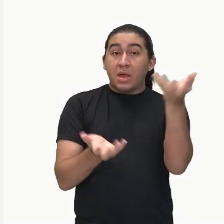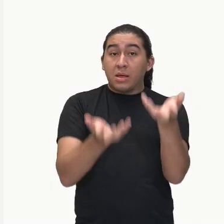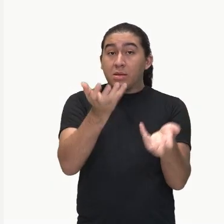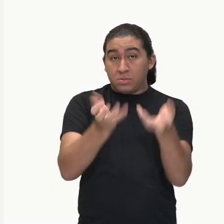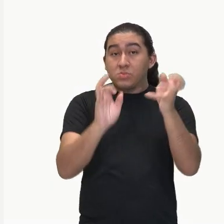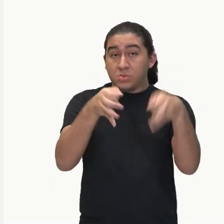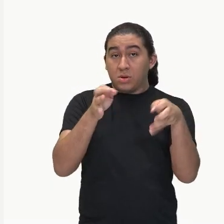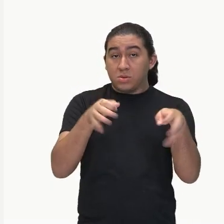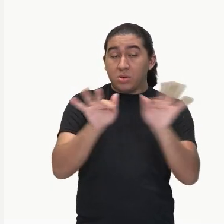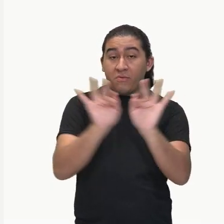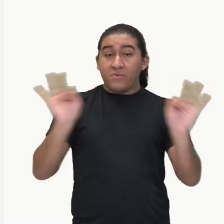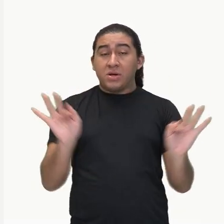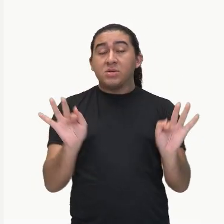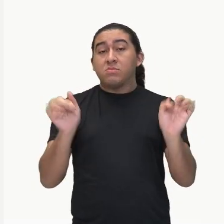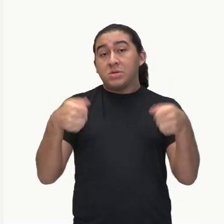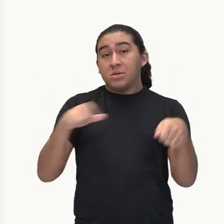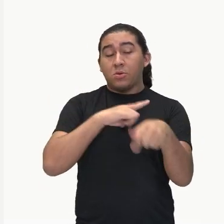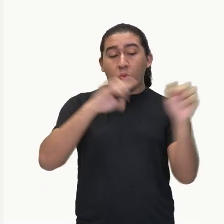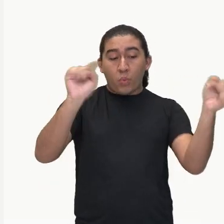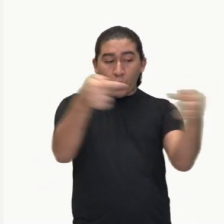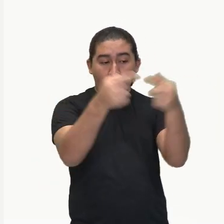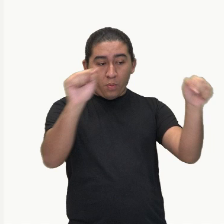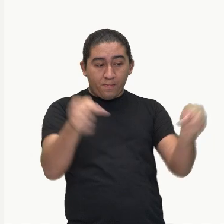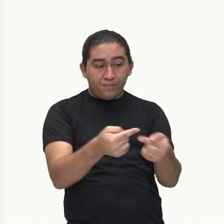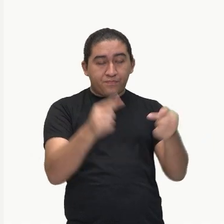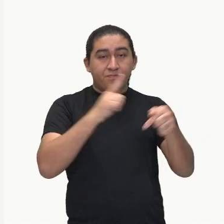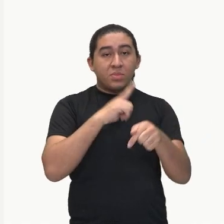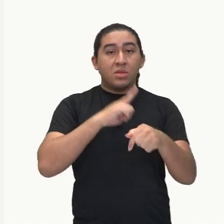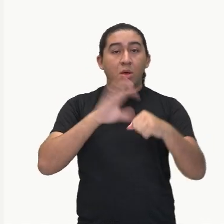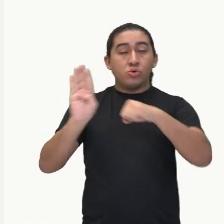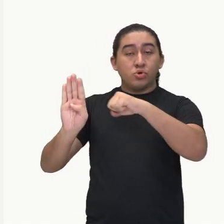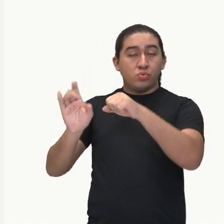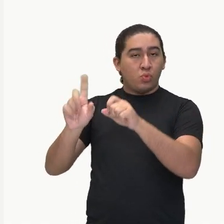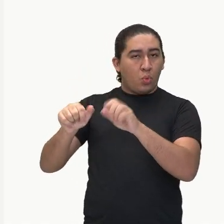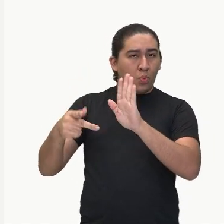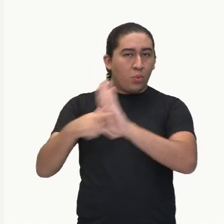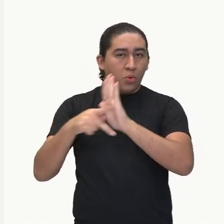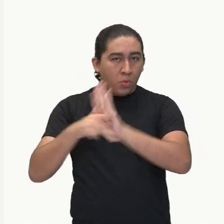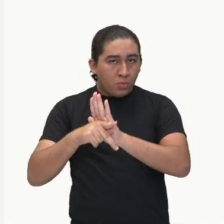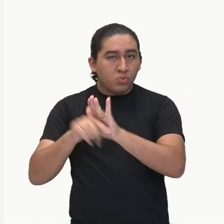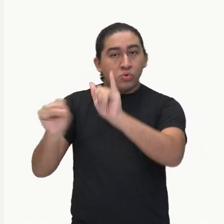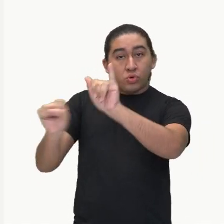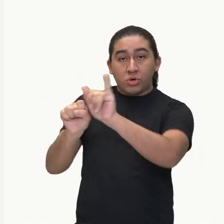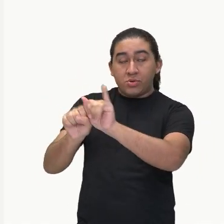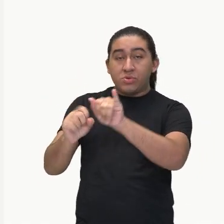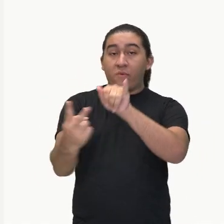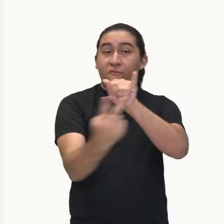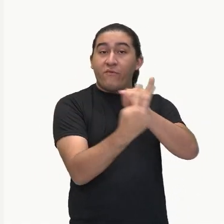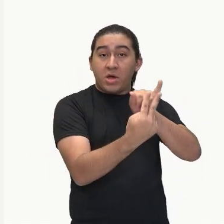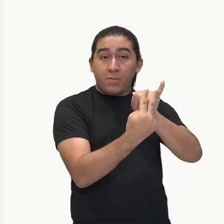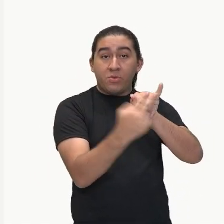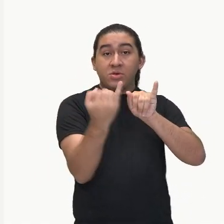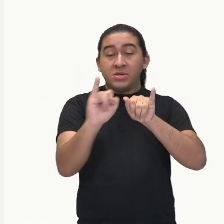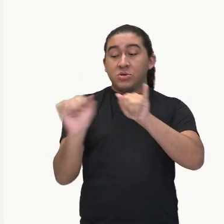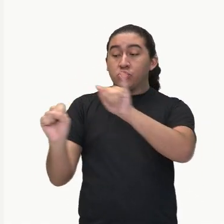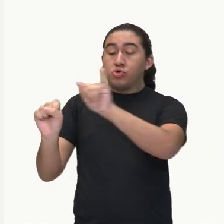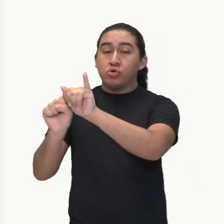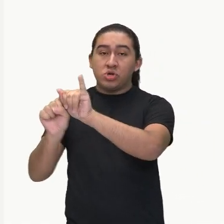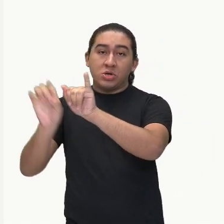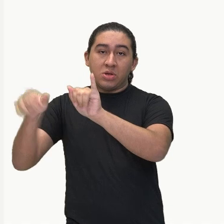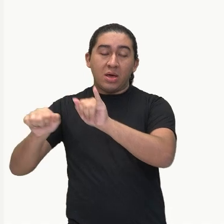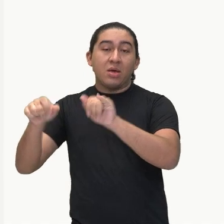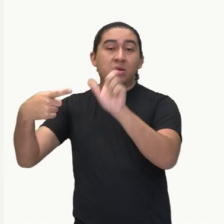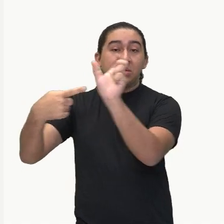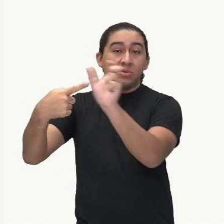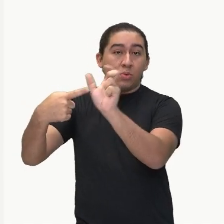harmônica. Há uma harmonia entre o sujeito e o verbo. Isso quer dizer que quando o sujeito está no